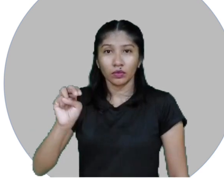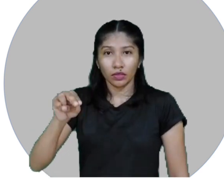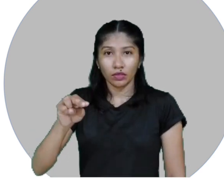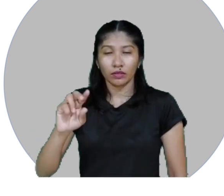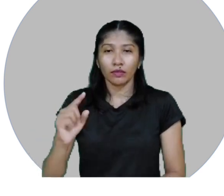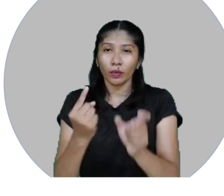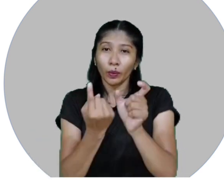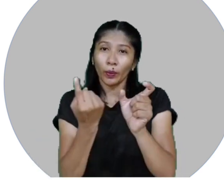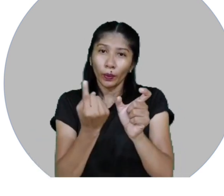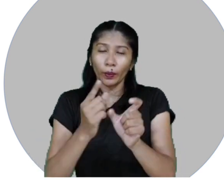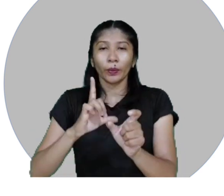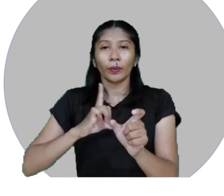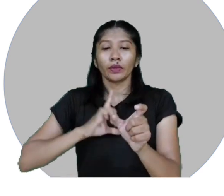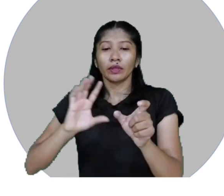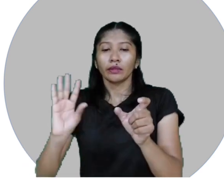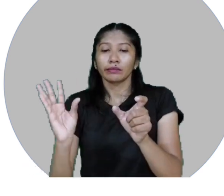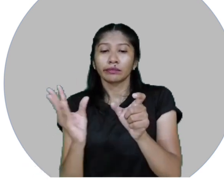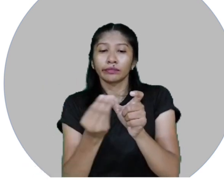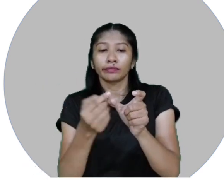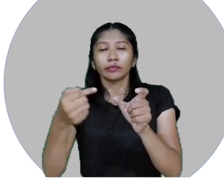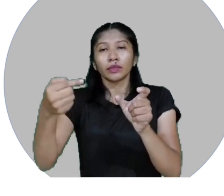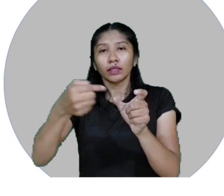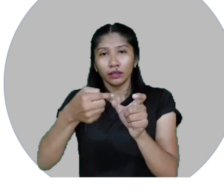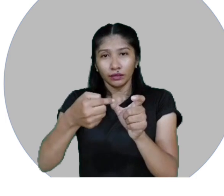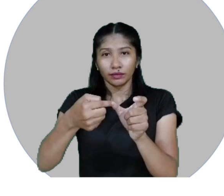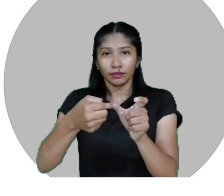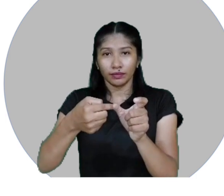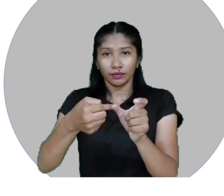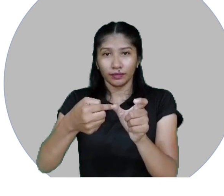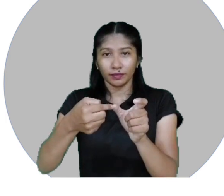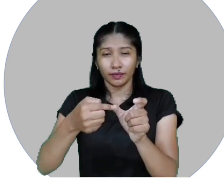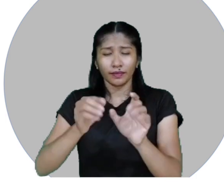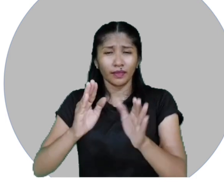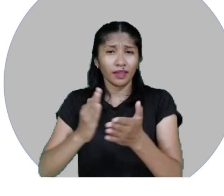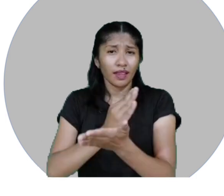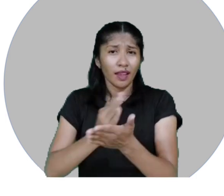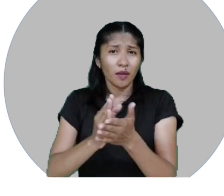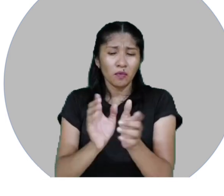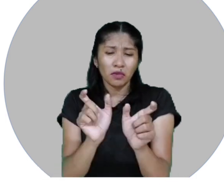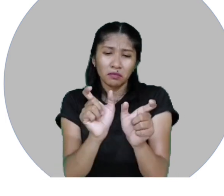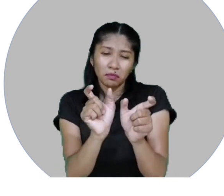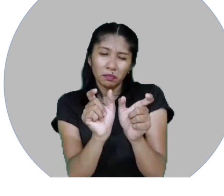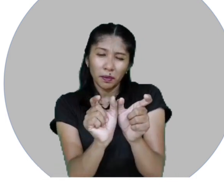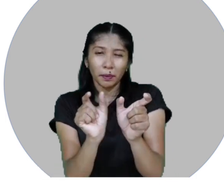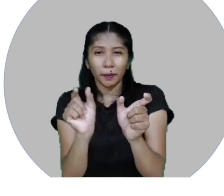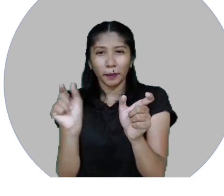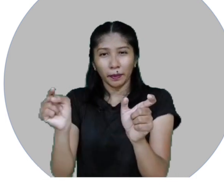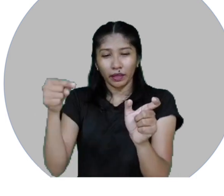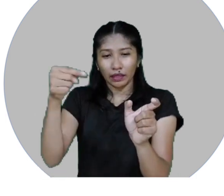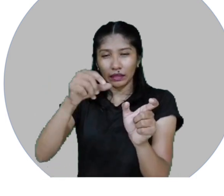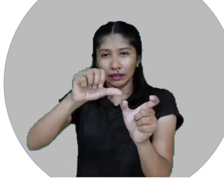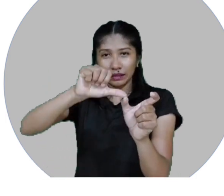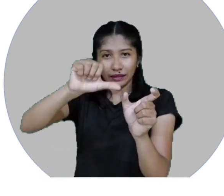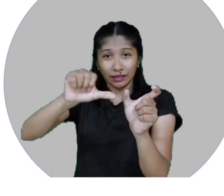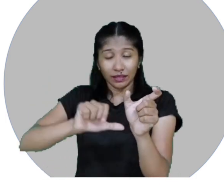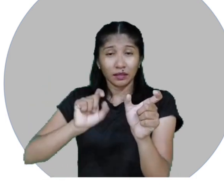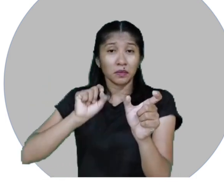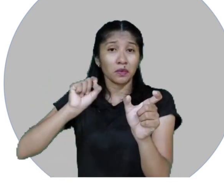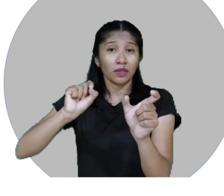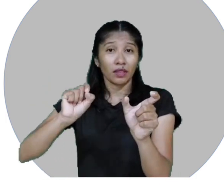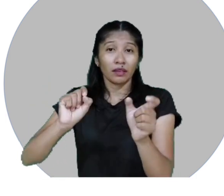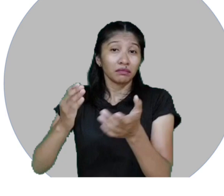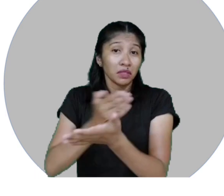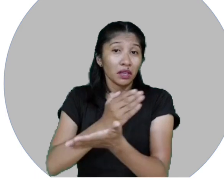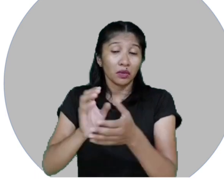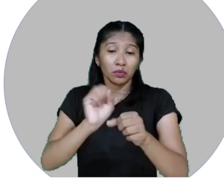singular, que é formado em EI. Algumas particularidades sobre esta declinação é que a maioria